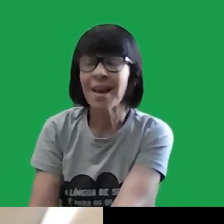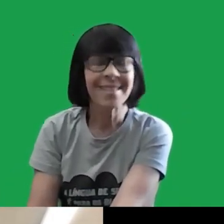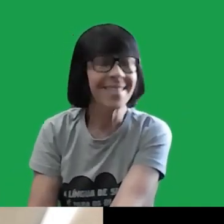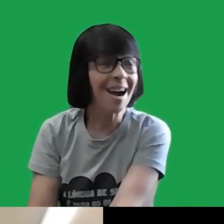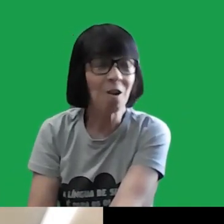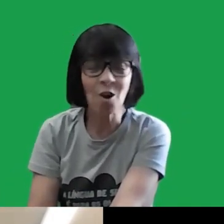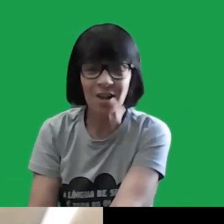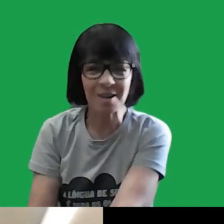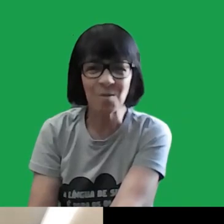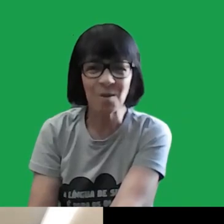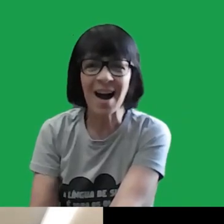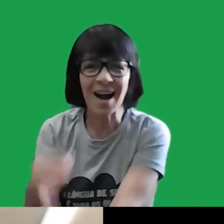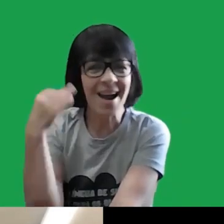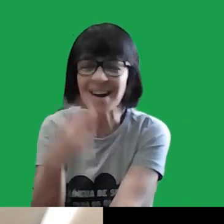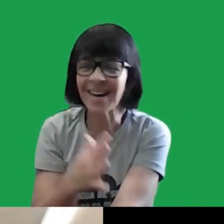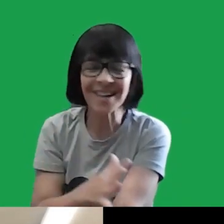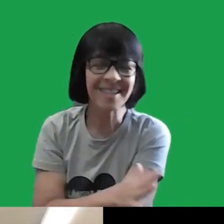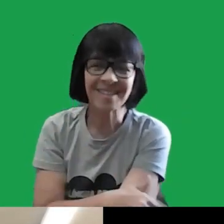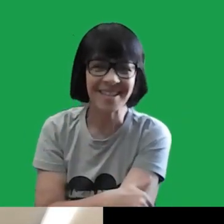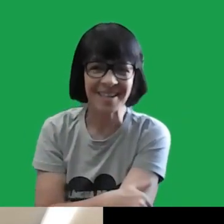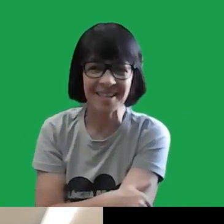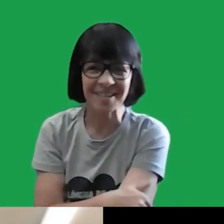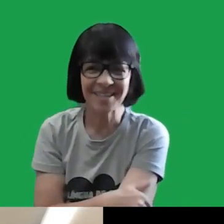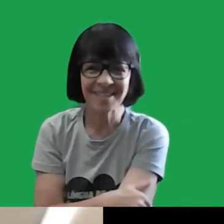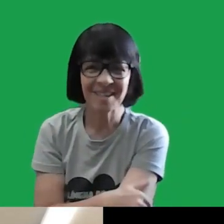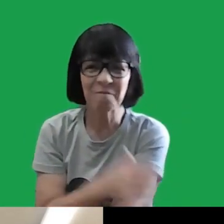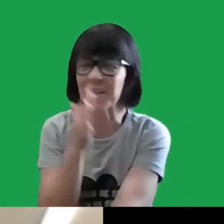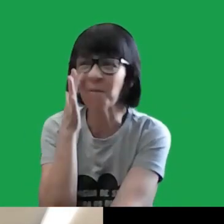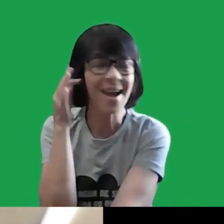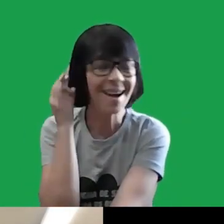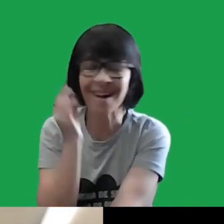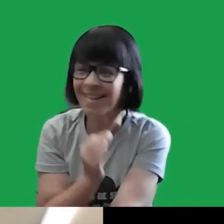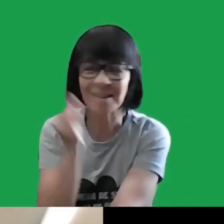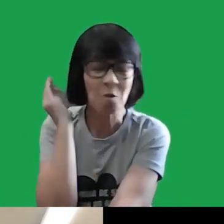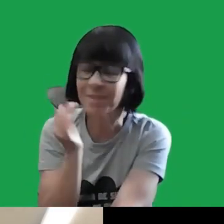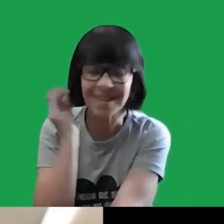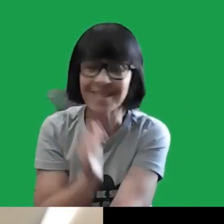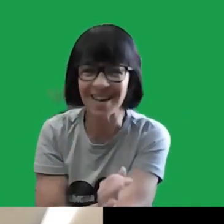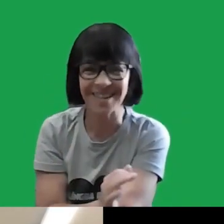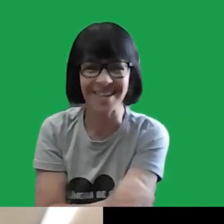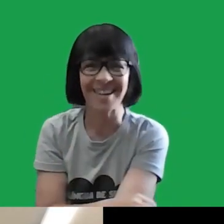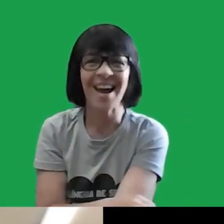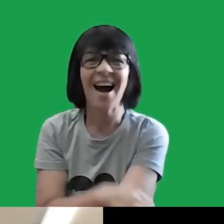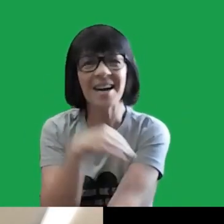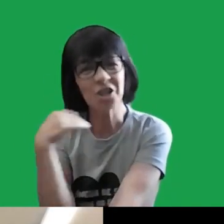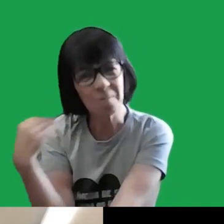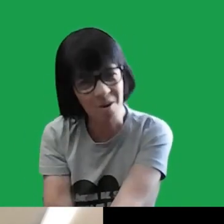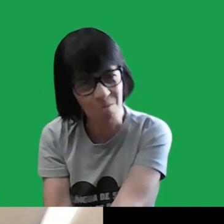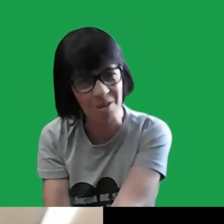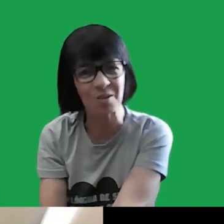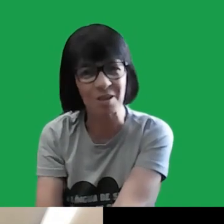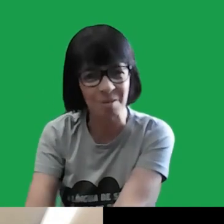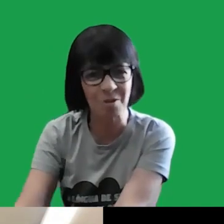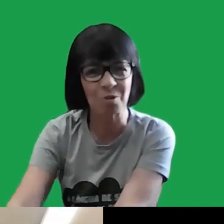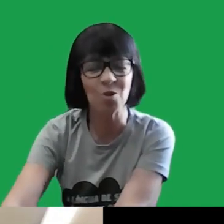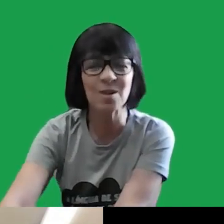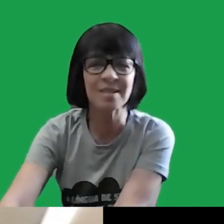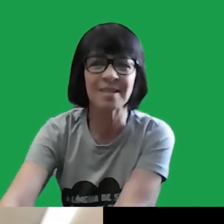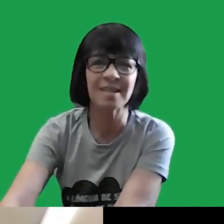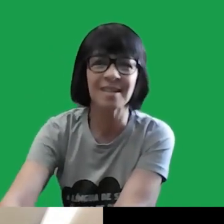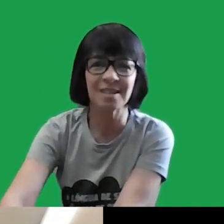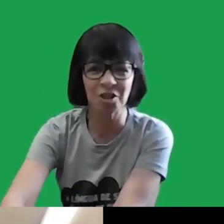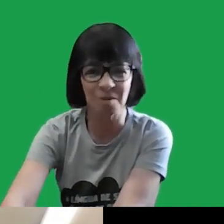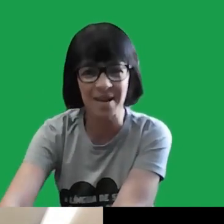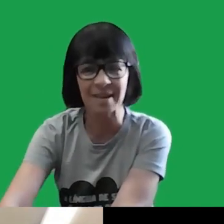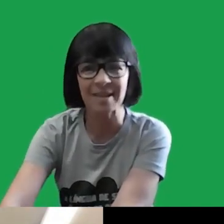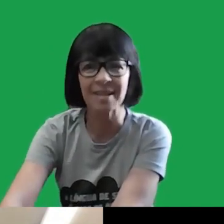intérpretes. Na hora, é a cara da Aline. Eu falei, não, é a cara, tem que ser a Aline. Aí chamei algumas outras